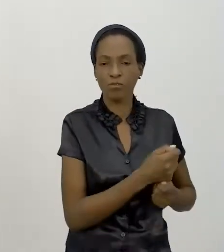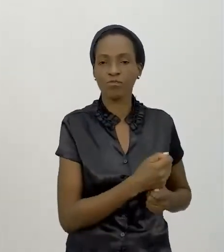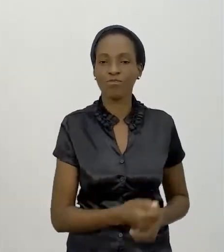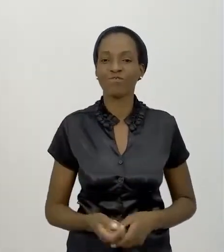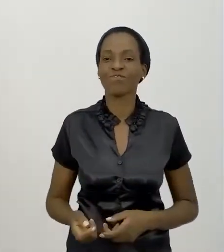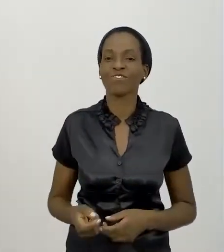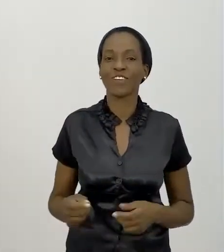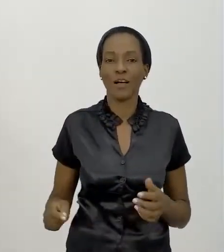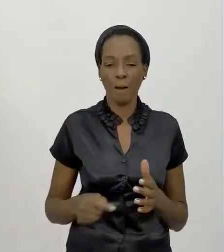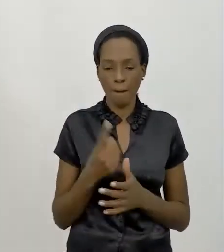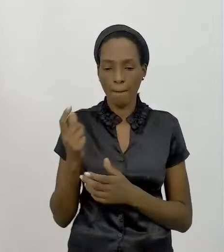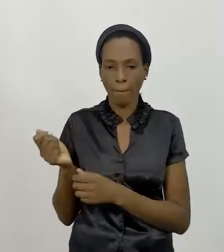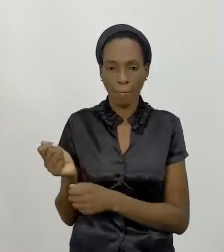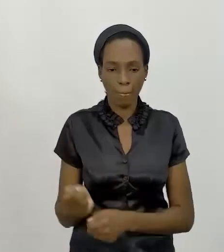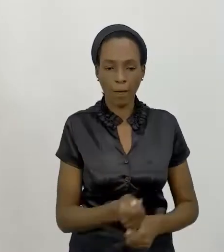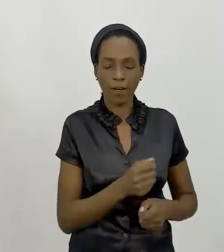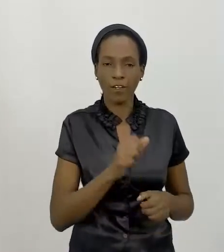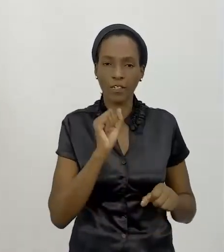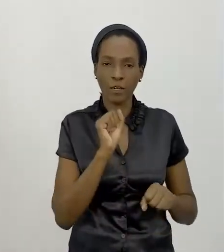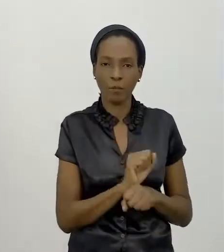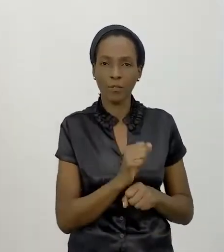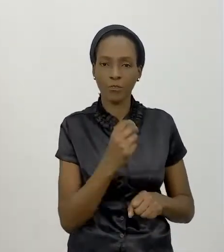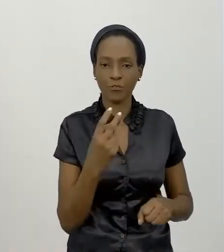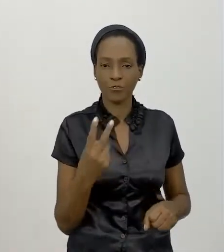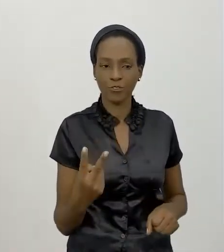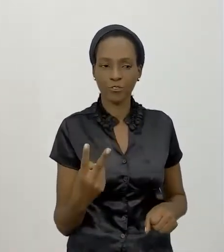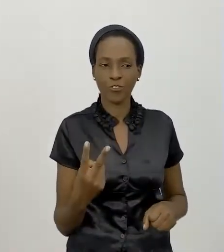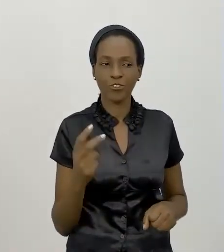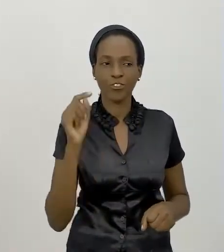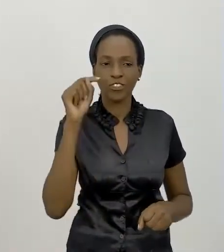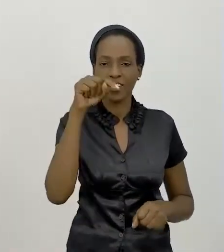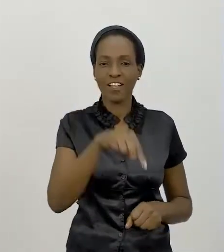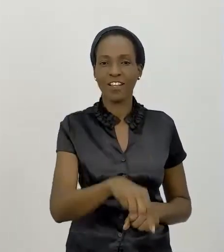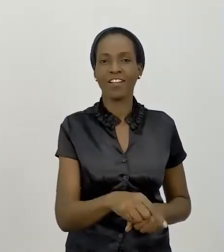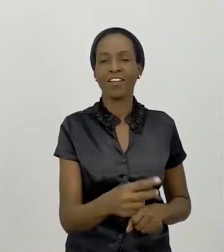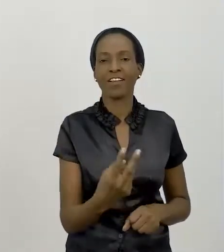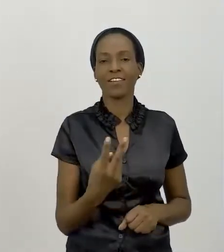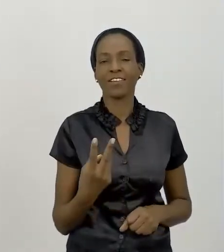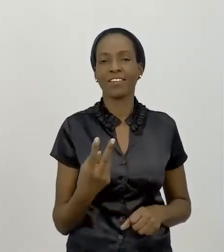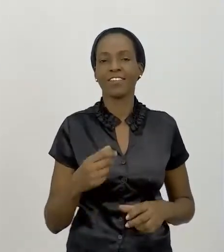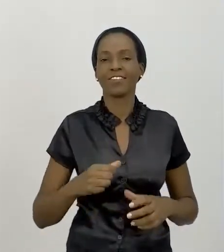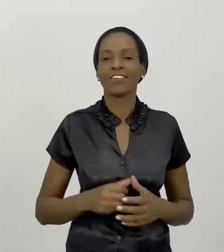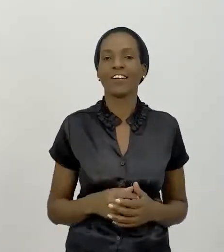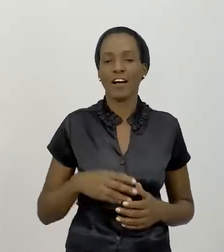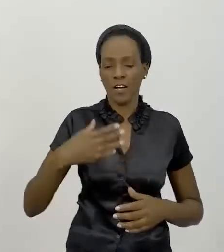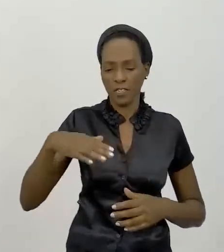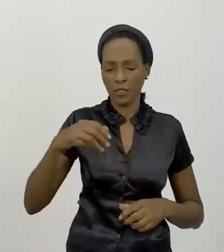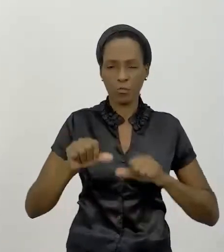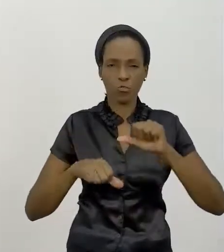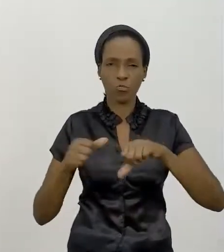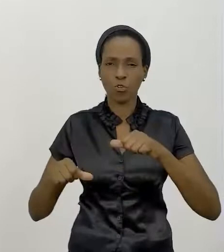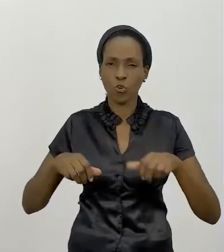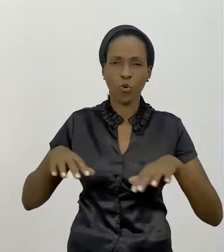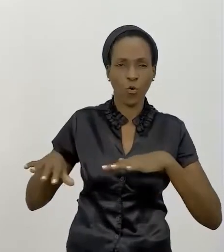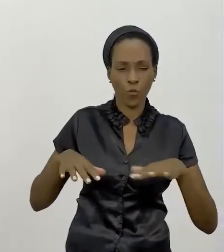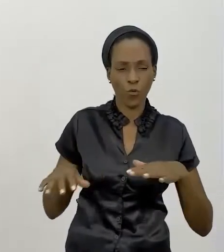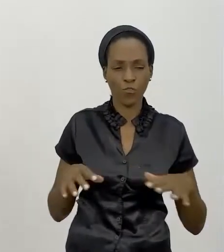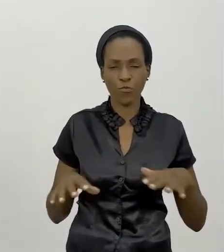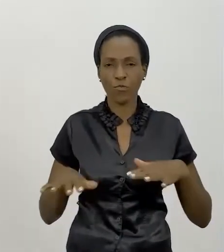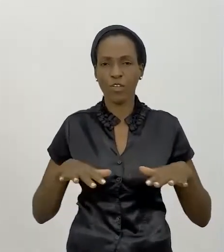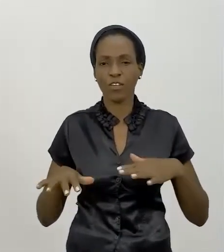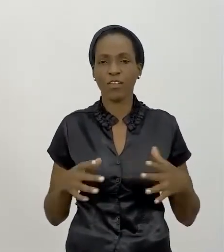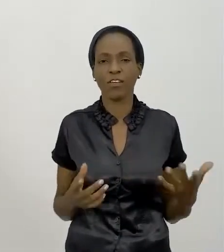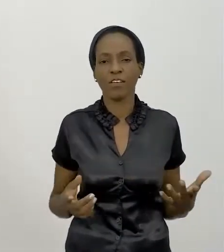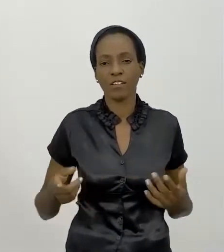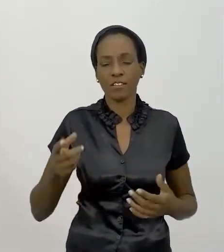deu uma primeira tacada, parou na posição 2, né? E depois a gente viu que mudou o movimento aí, o movimento retilíneo uniforme. A